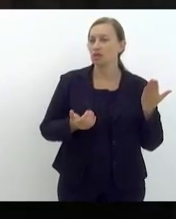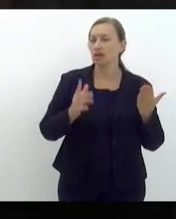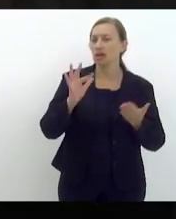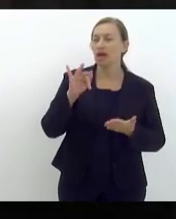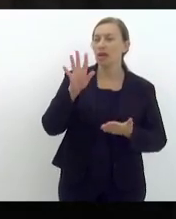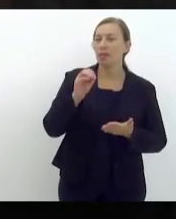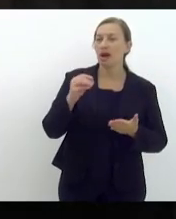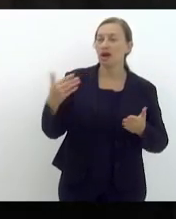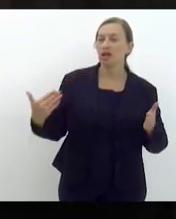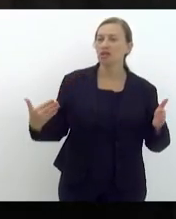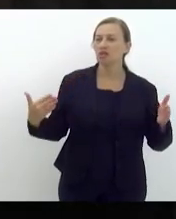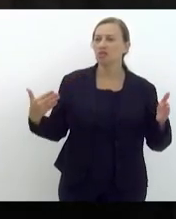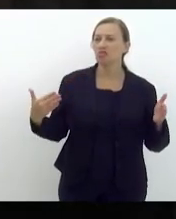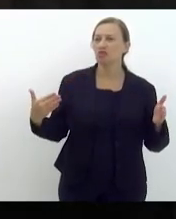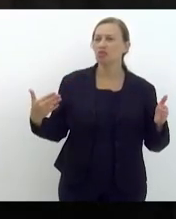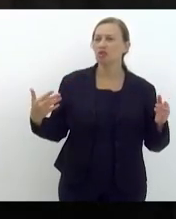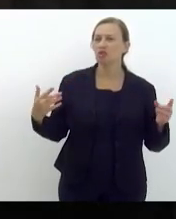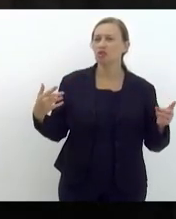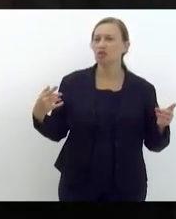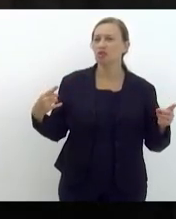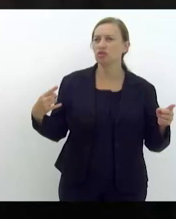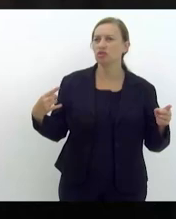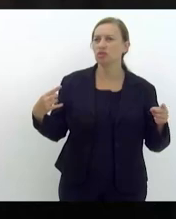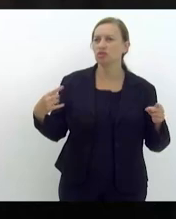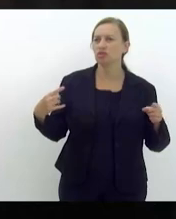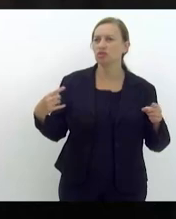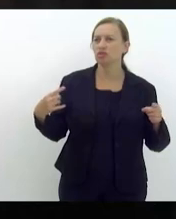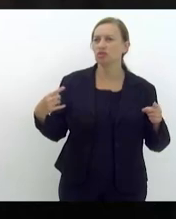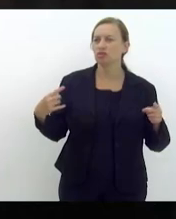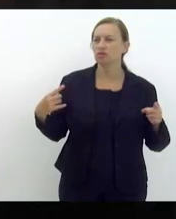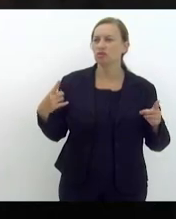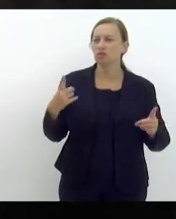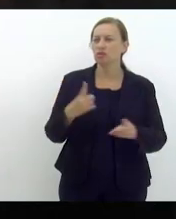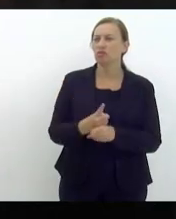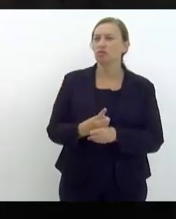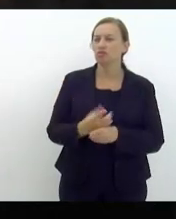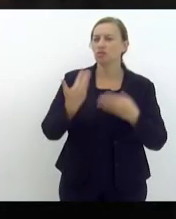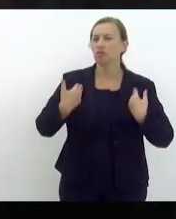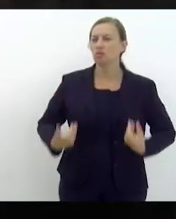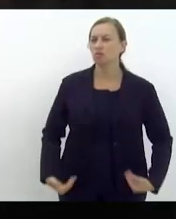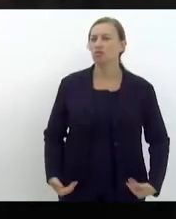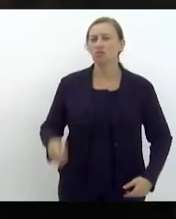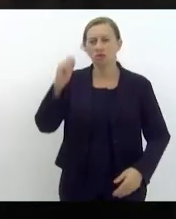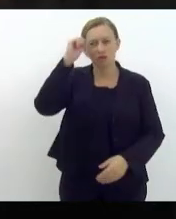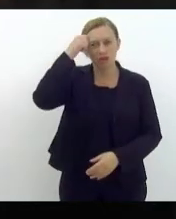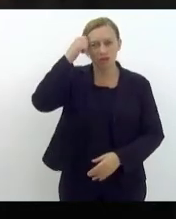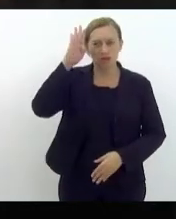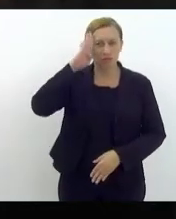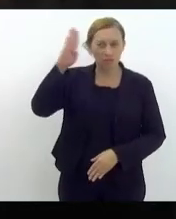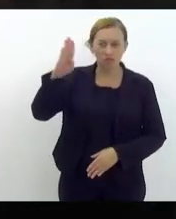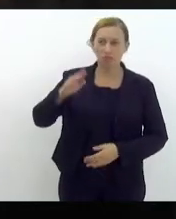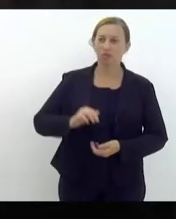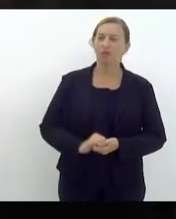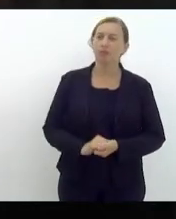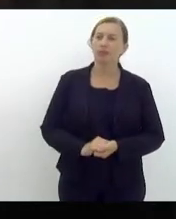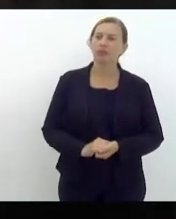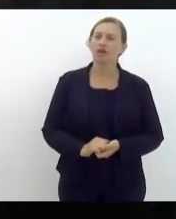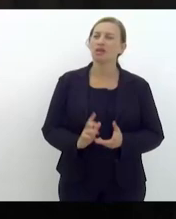encontra os corpos negros eu quero dizer isso porque isso é fundamental e quero terminar